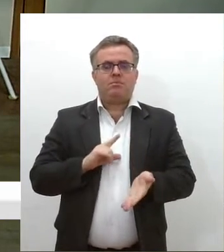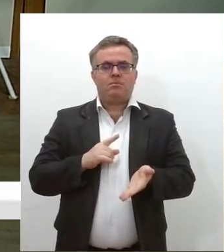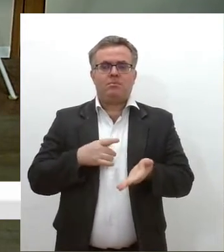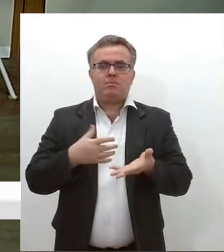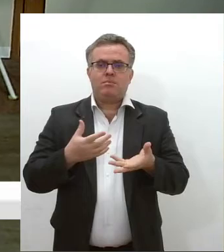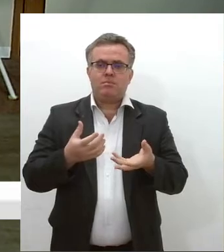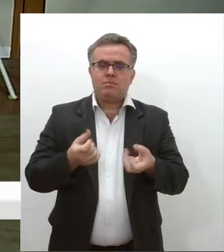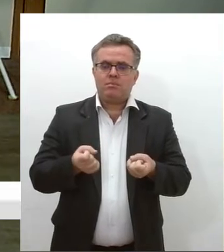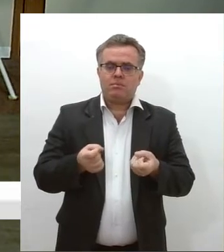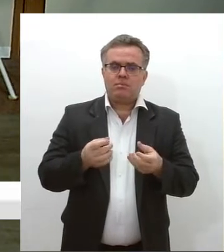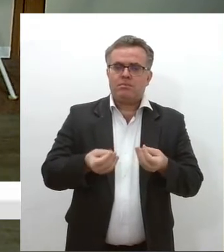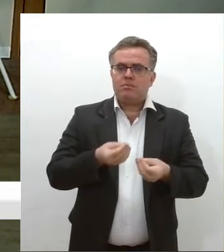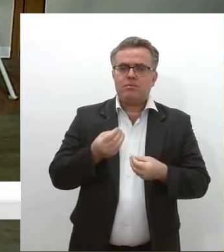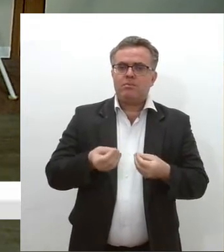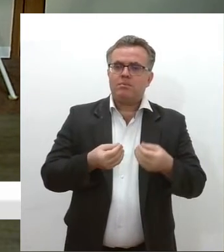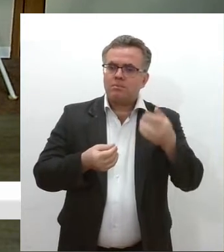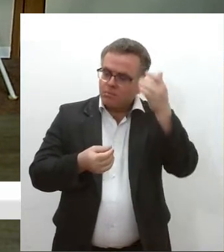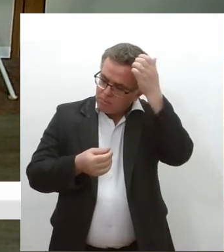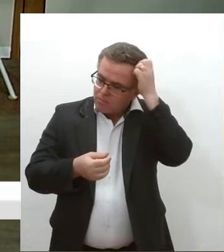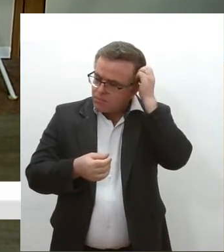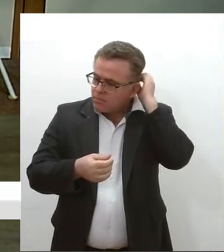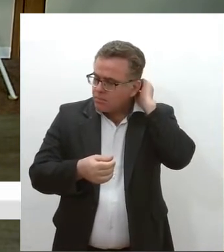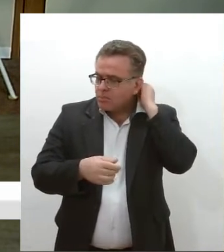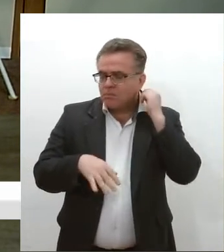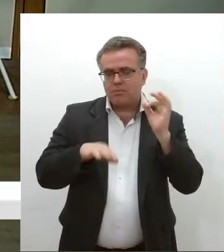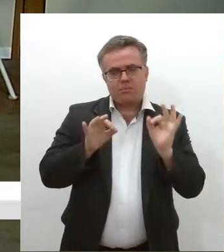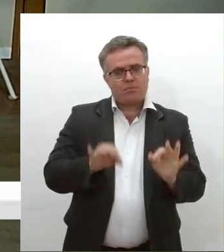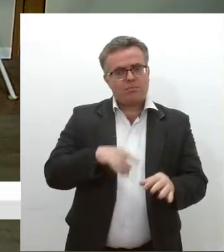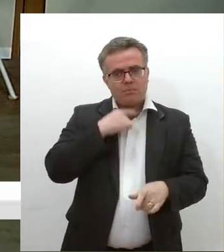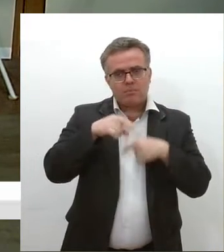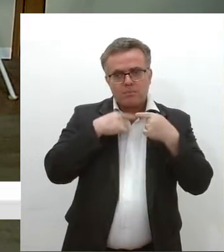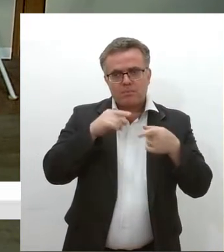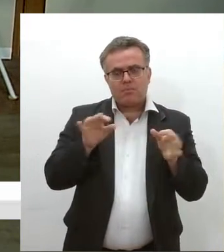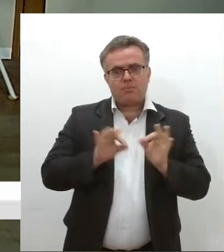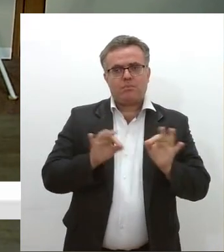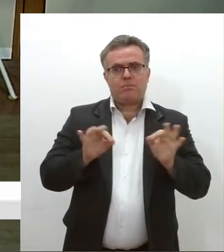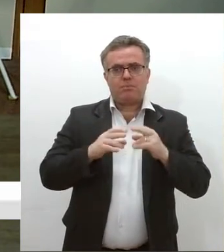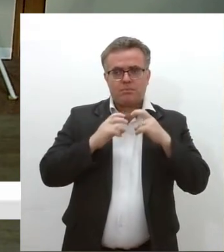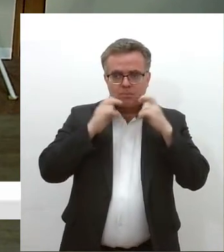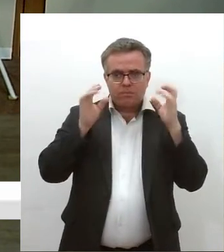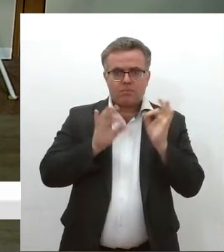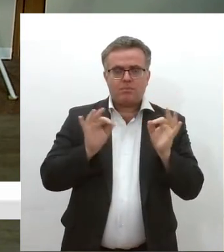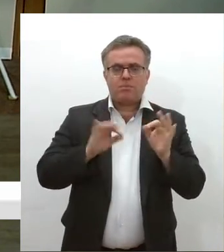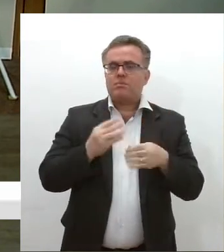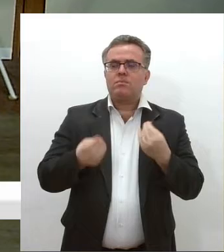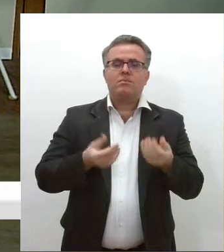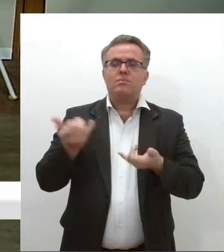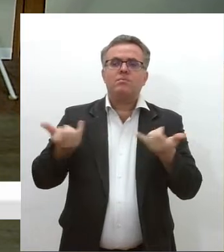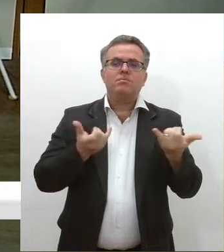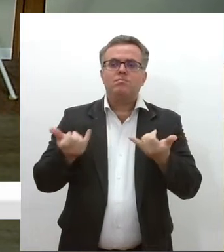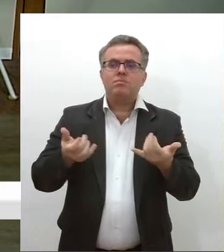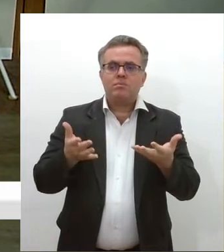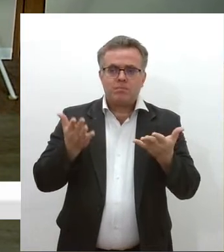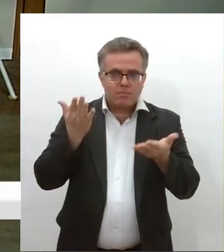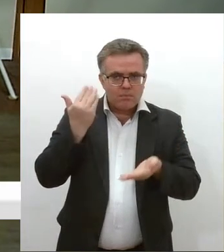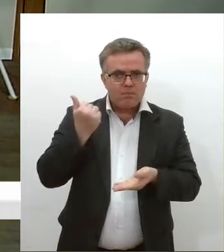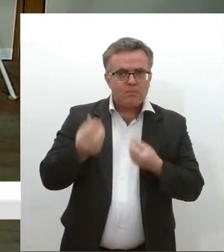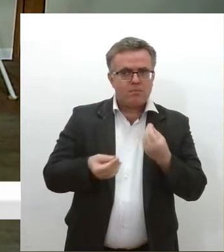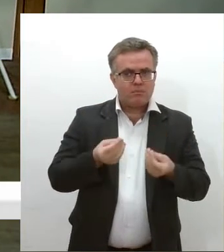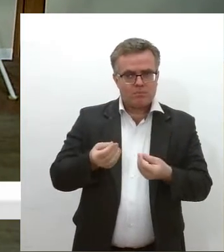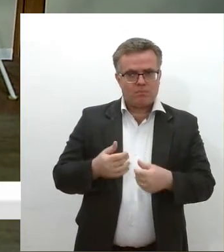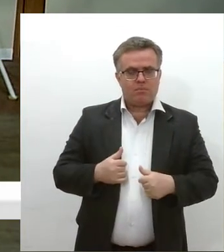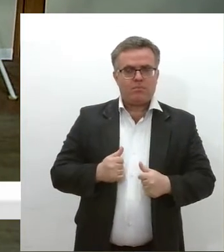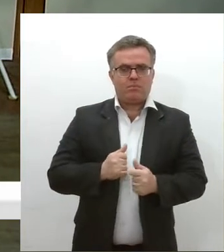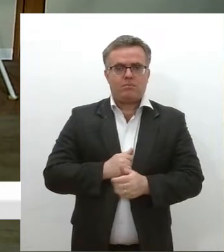processo do ciclo menstrual, sem dúvidas, sem ficar com receio das informações. Olha, na verdade, assim, a forma